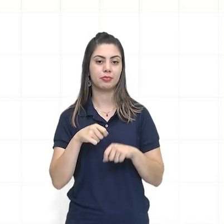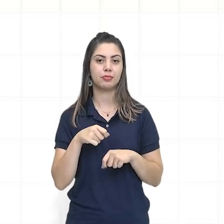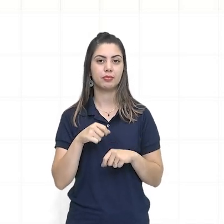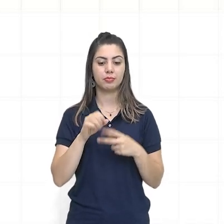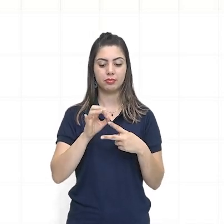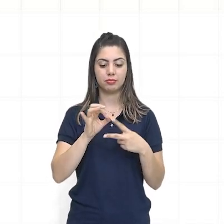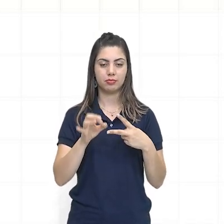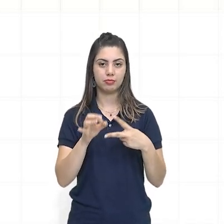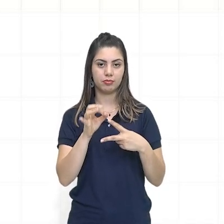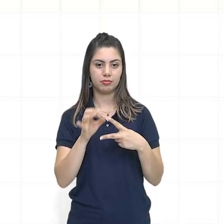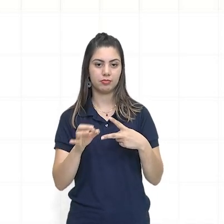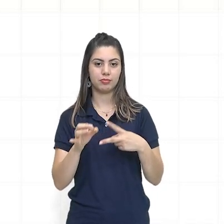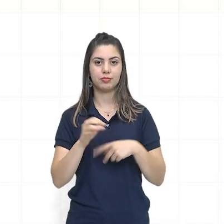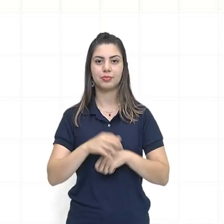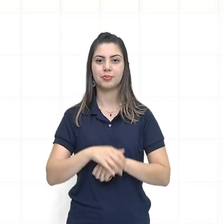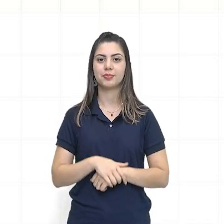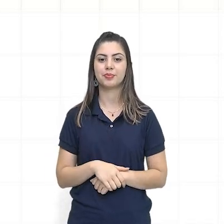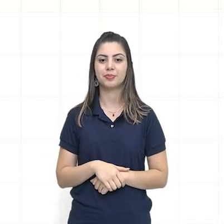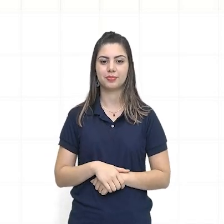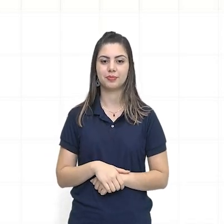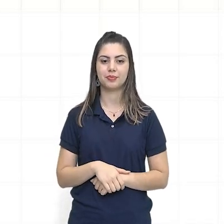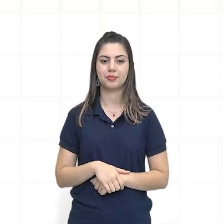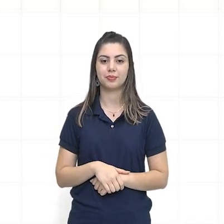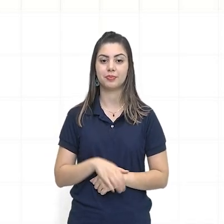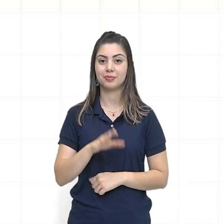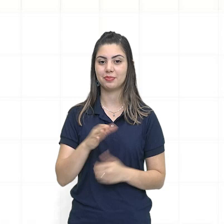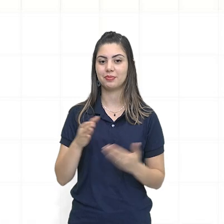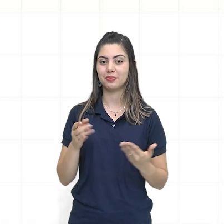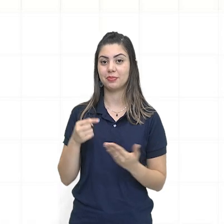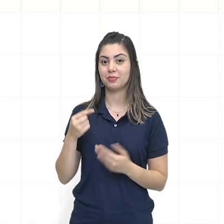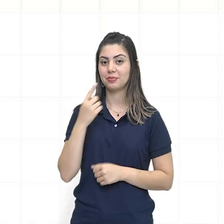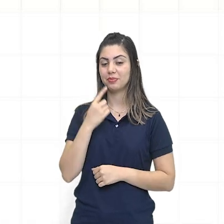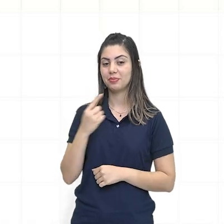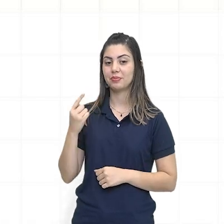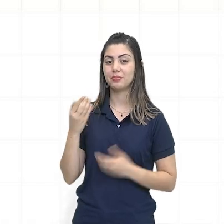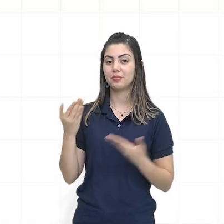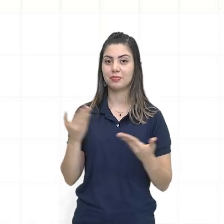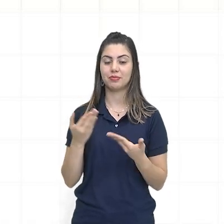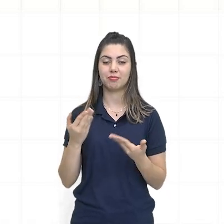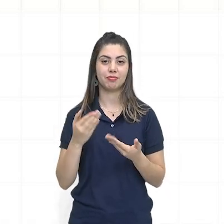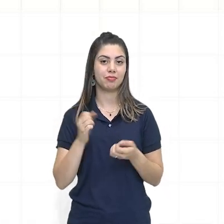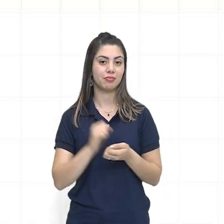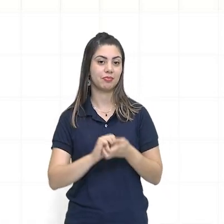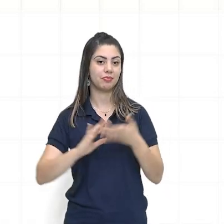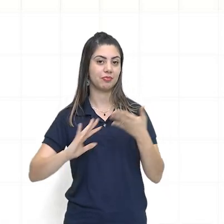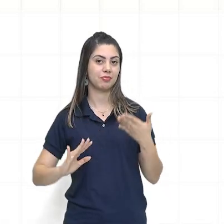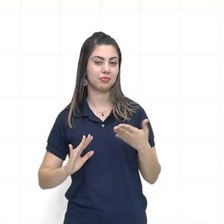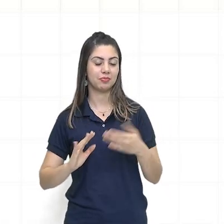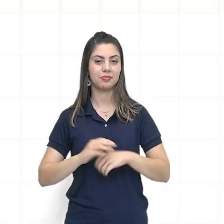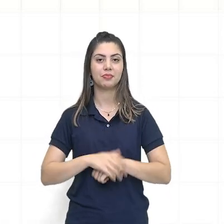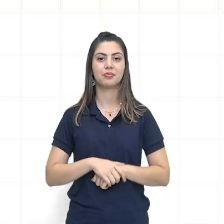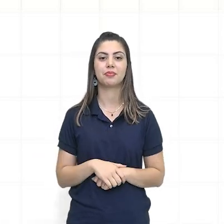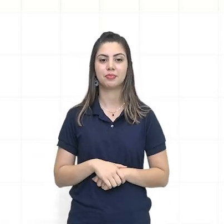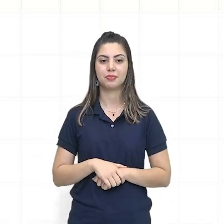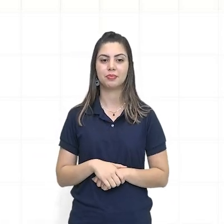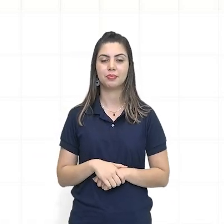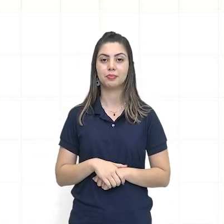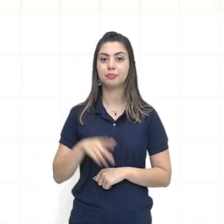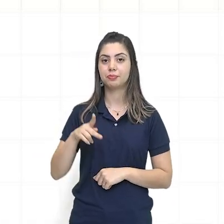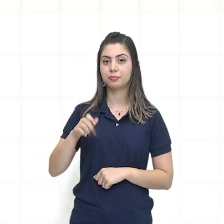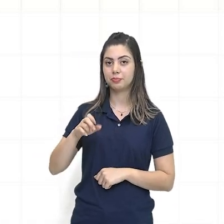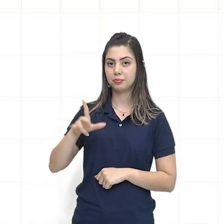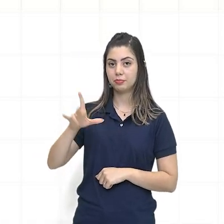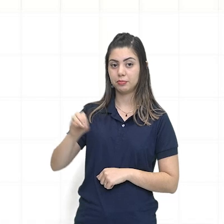e os ângulos. Vamos ver uma situação prática aqui onde a gente utiliza ângulos.